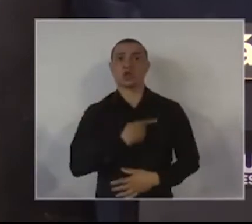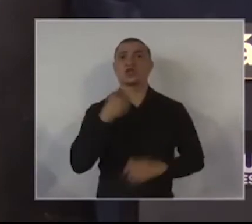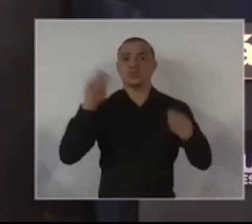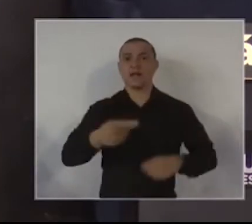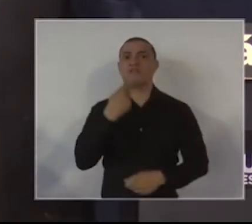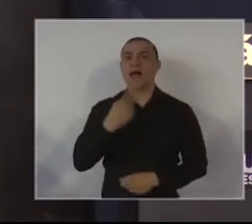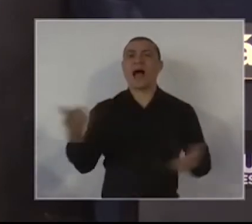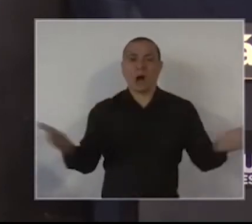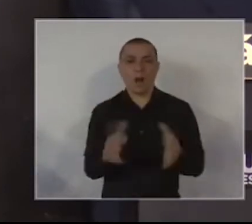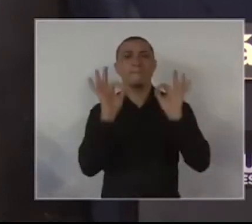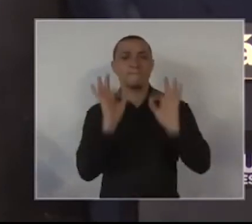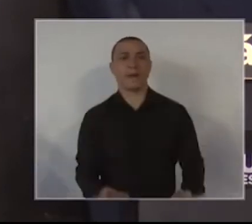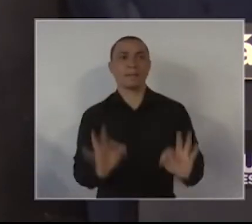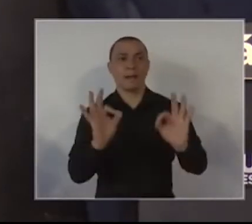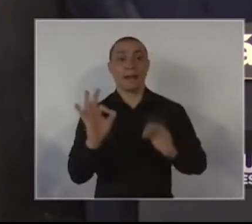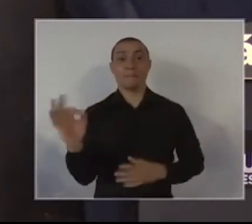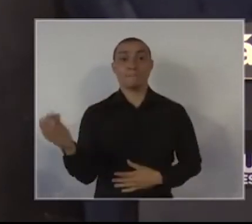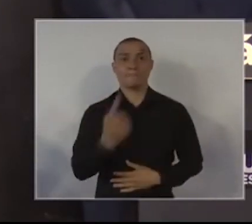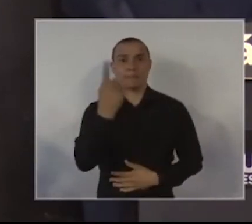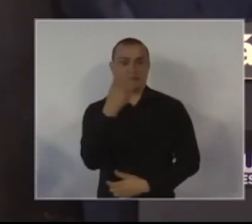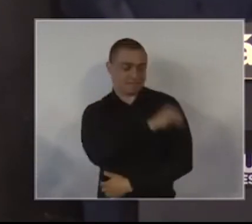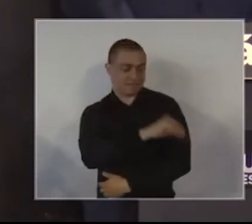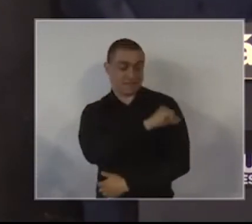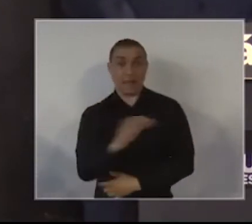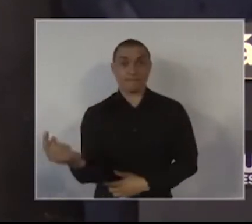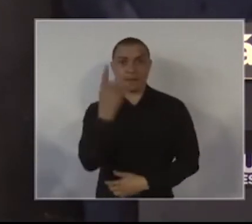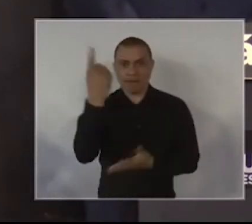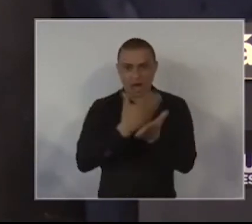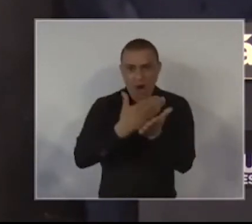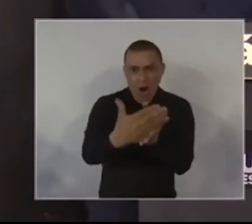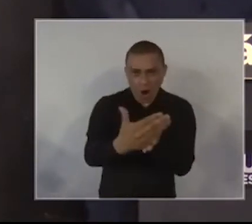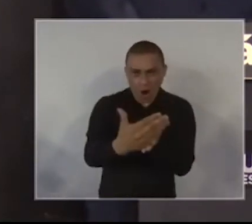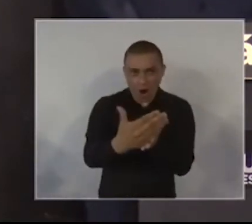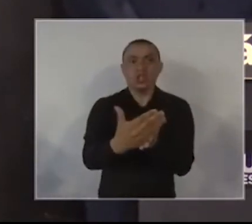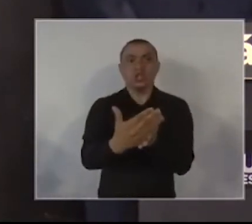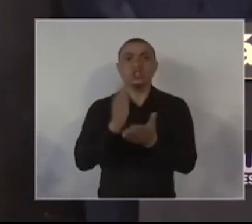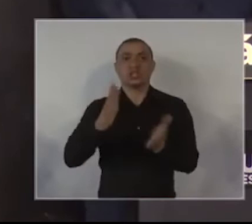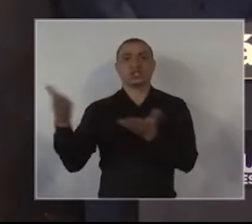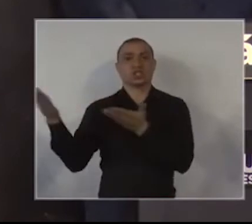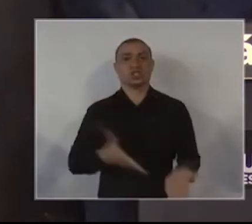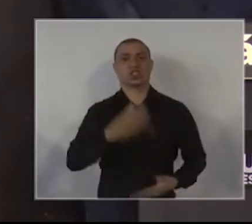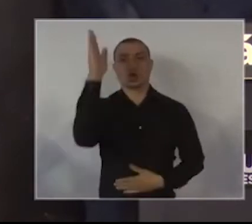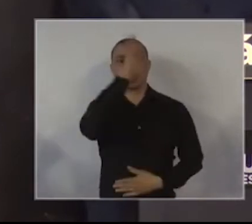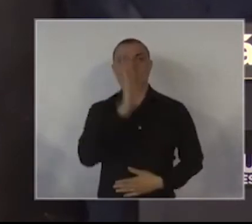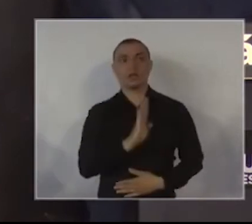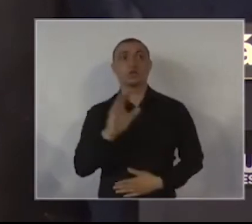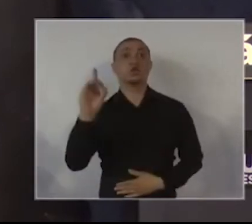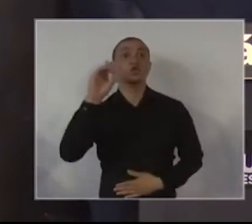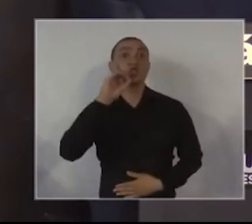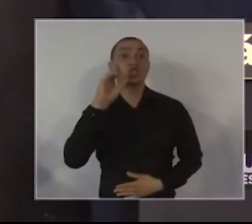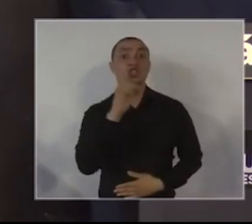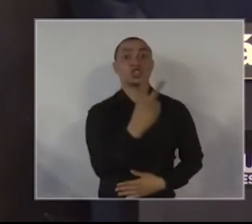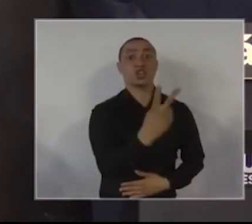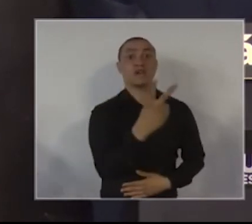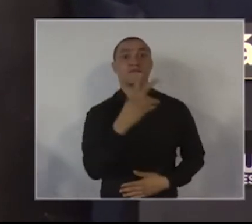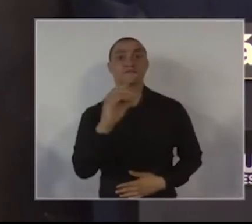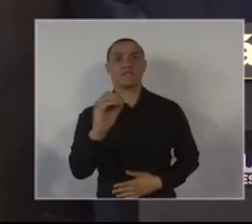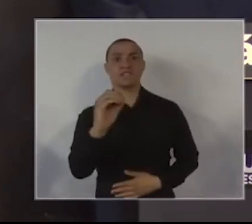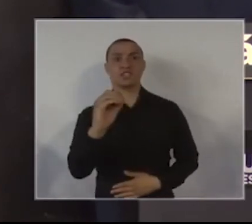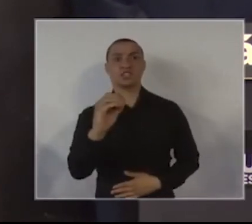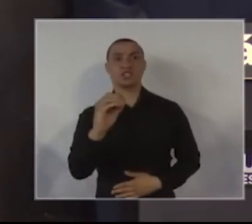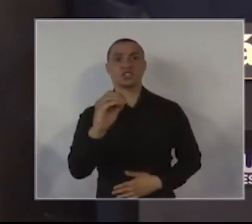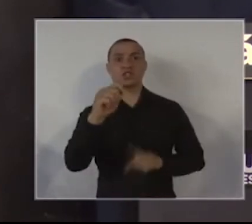que agora sim, as primeiras doses da vacina Coronavac chegam ao Brasil no dia 20